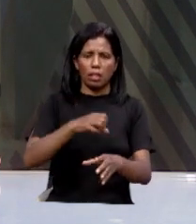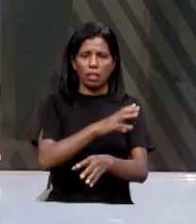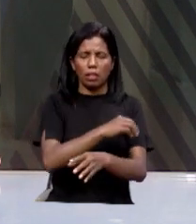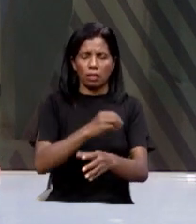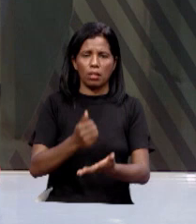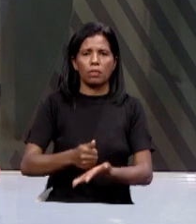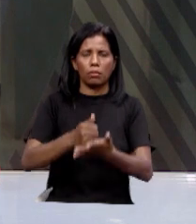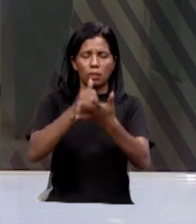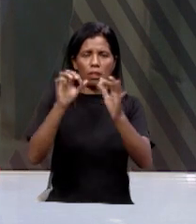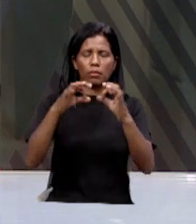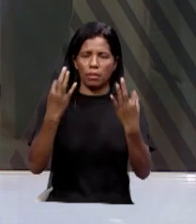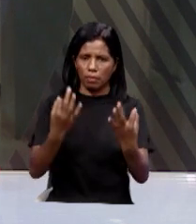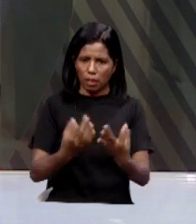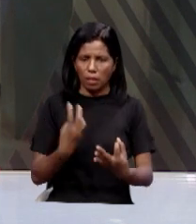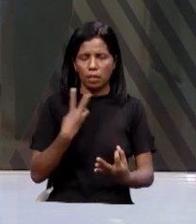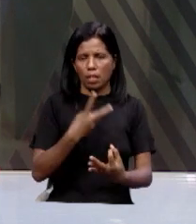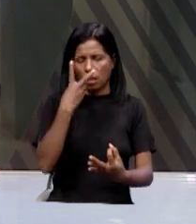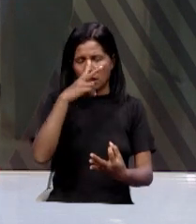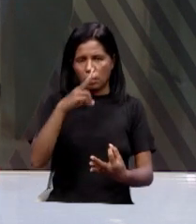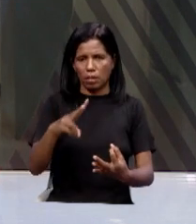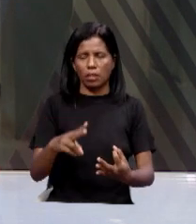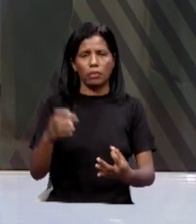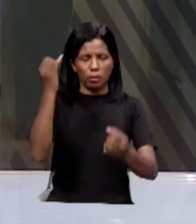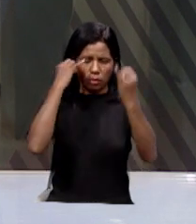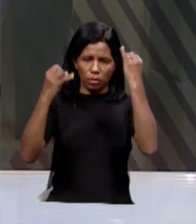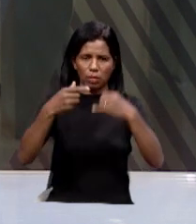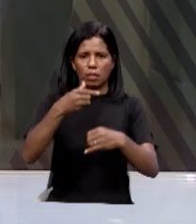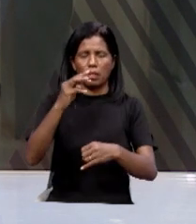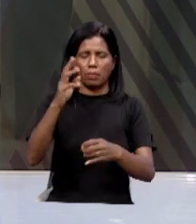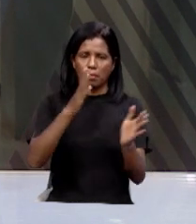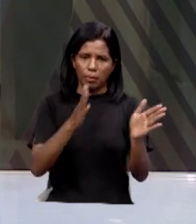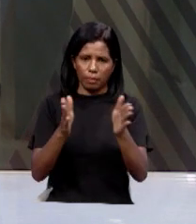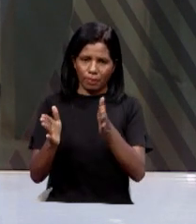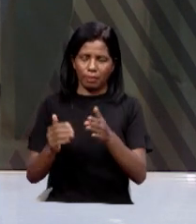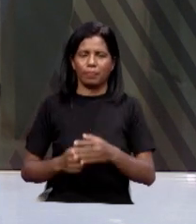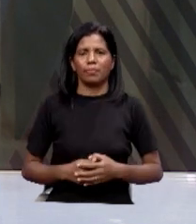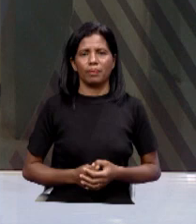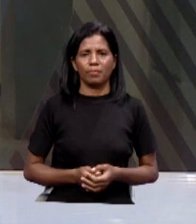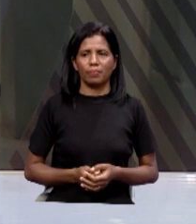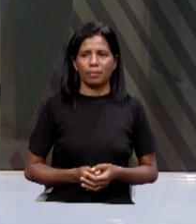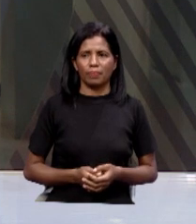sustenta uma laran. Turma te acompanha para cota informação, mas gemen preparona.